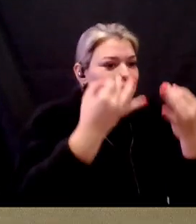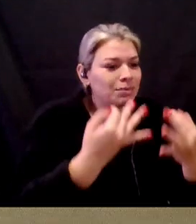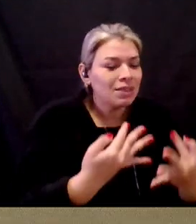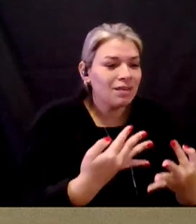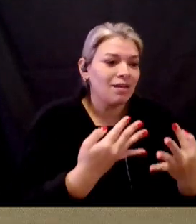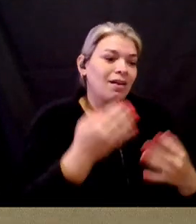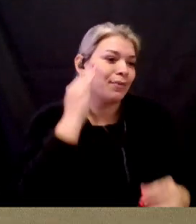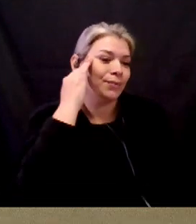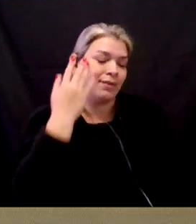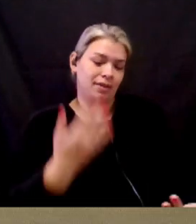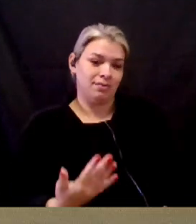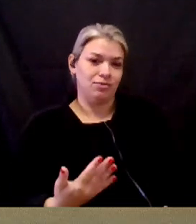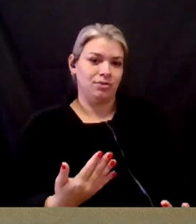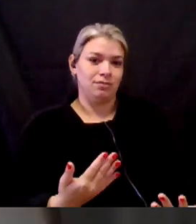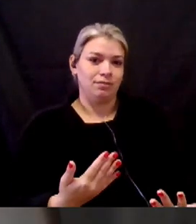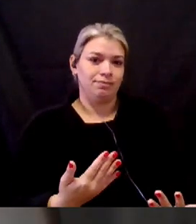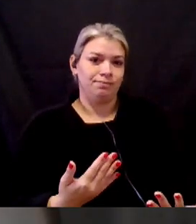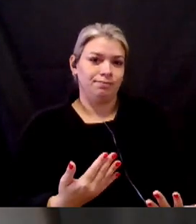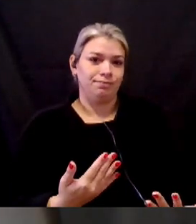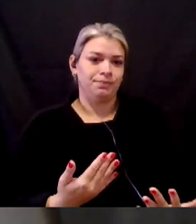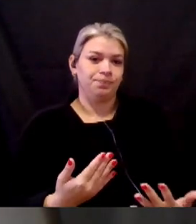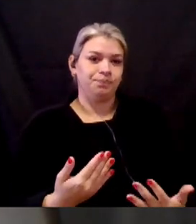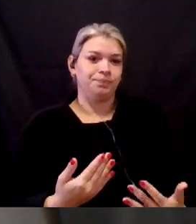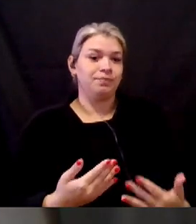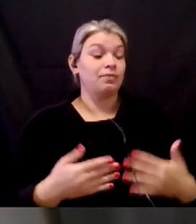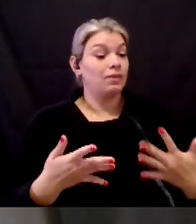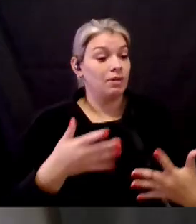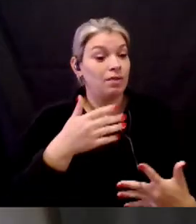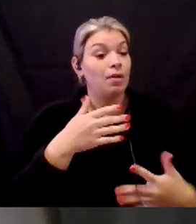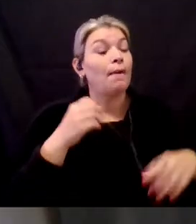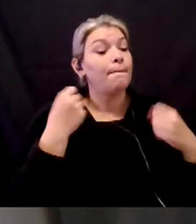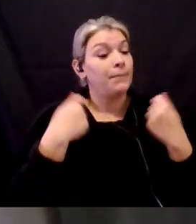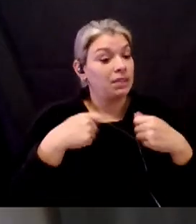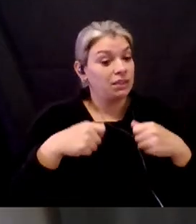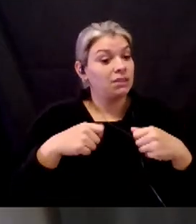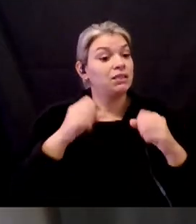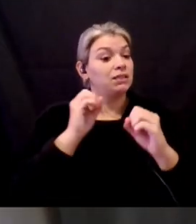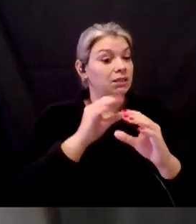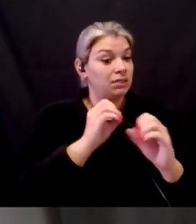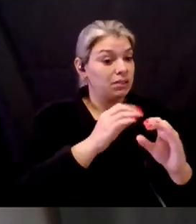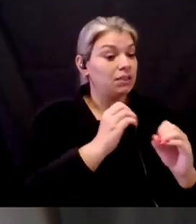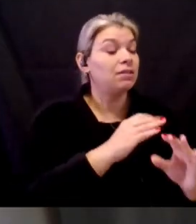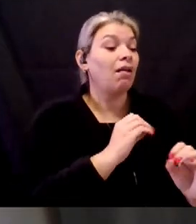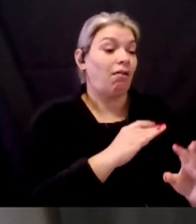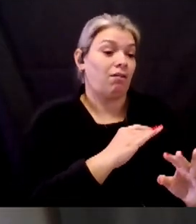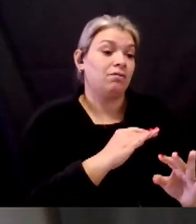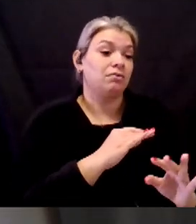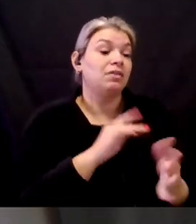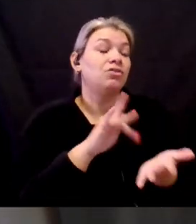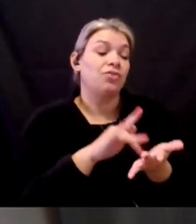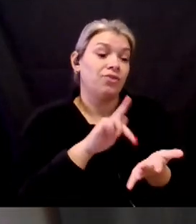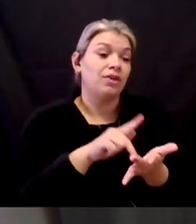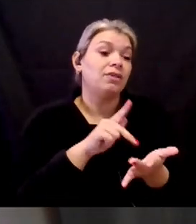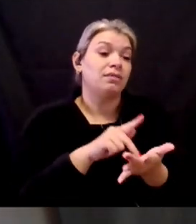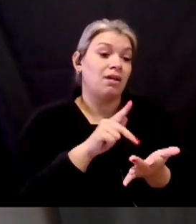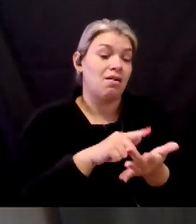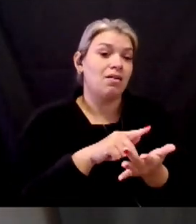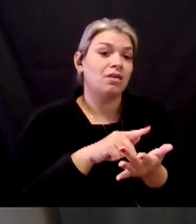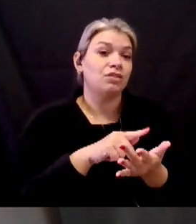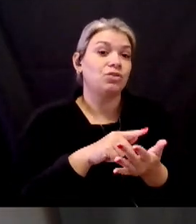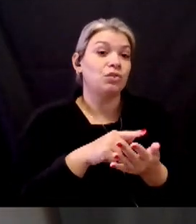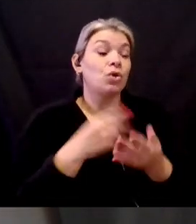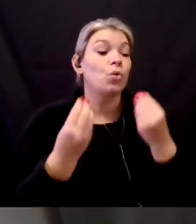social? Então, é papel aí desses educadores, né, explicarem realmente as